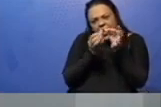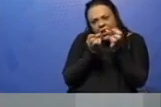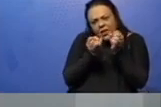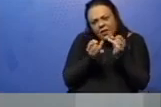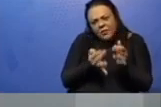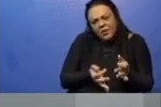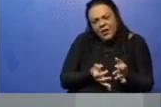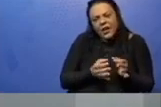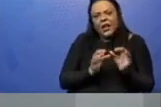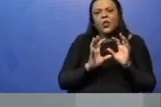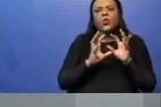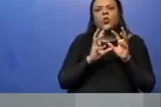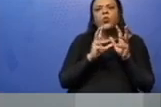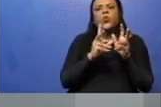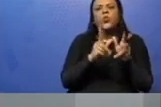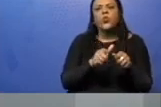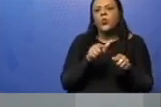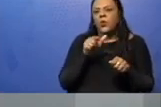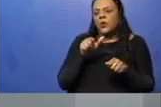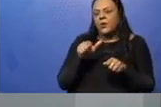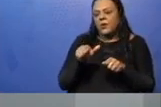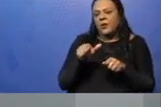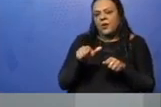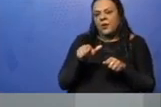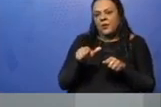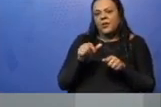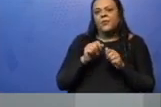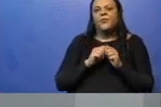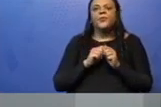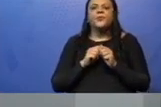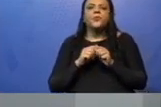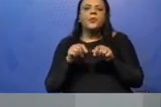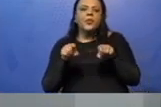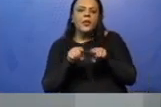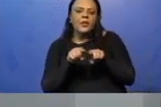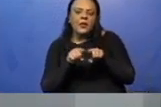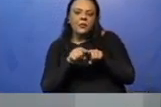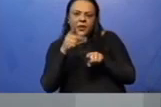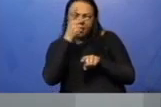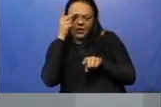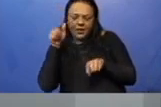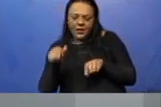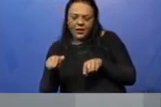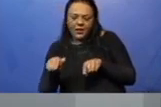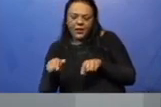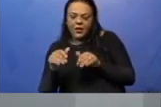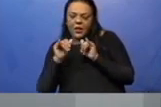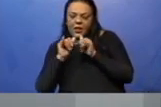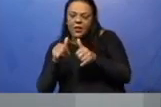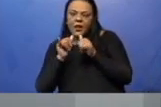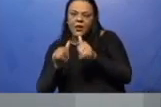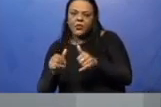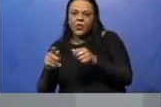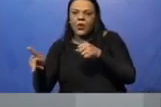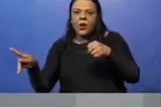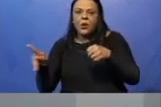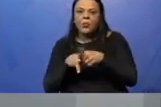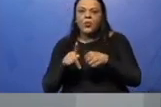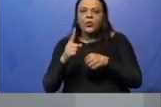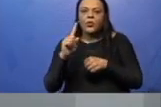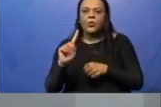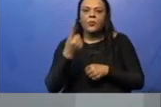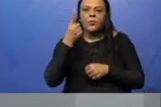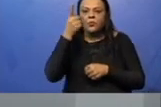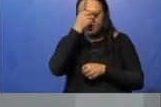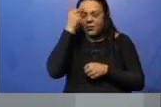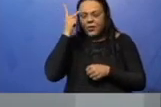ele não conseguiria falar o que o outro está pensando. Vou também, quando eu tenho, às vezes, um narrador em primeira pessoa, às vezes ele vai contar uma história e ele